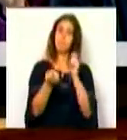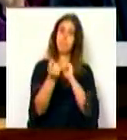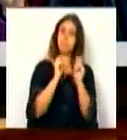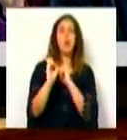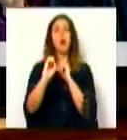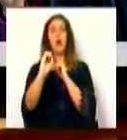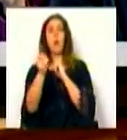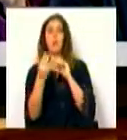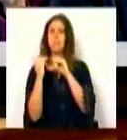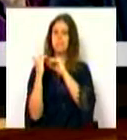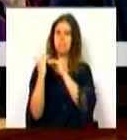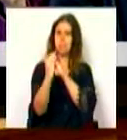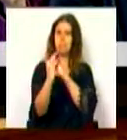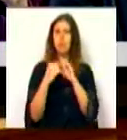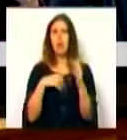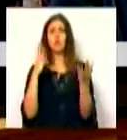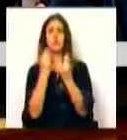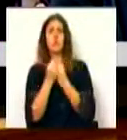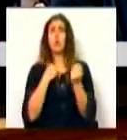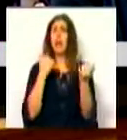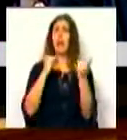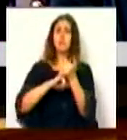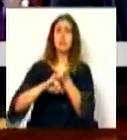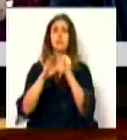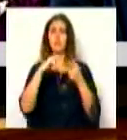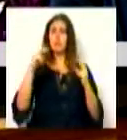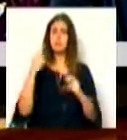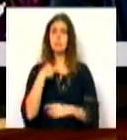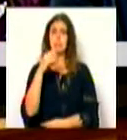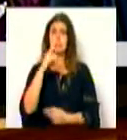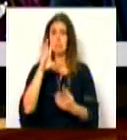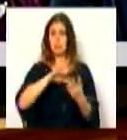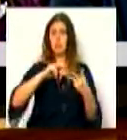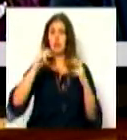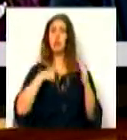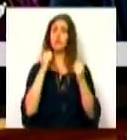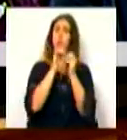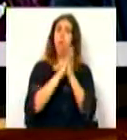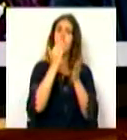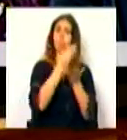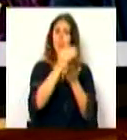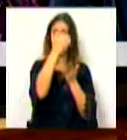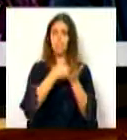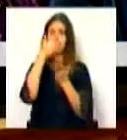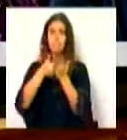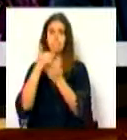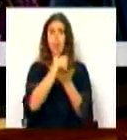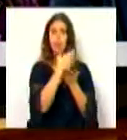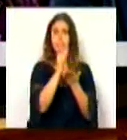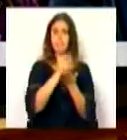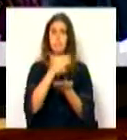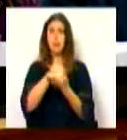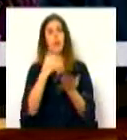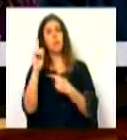de consensualizar com a Associação Nacional de Municípios todos os diplomas setoriais e depois, uma vez